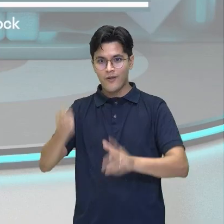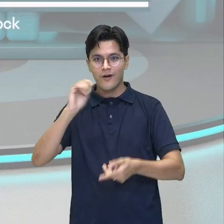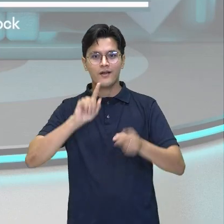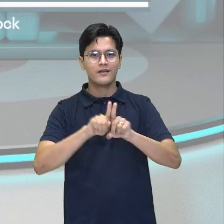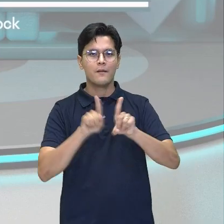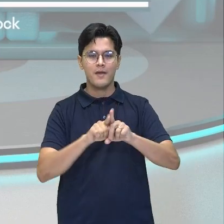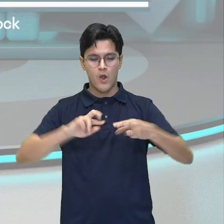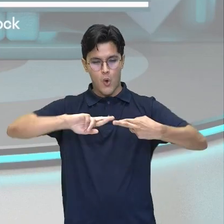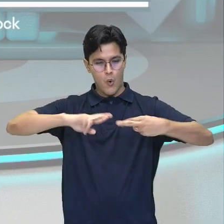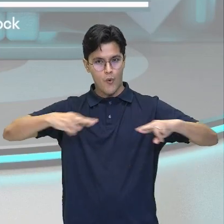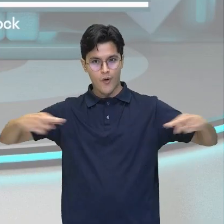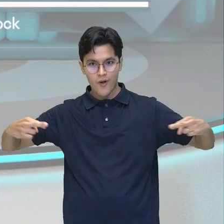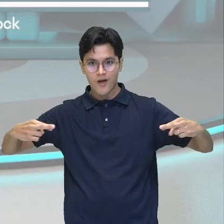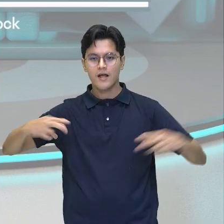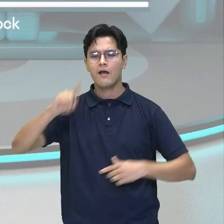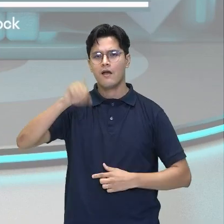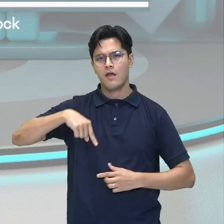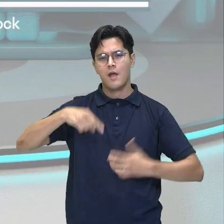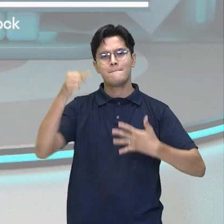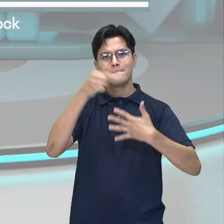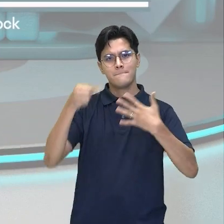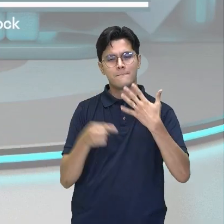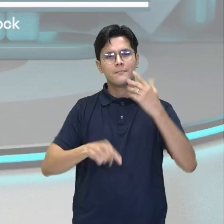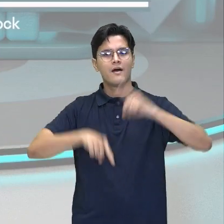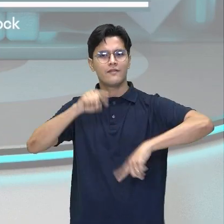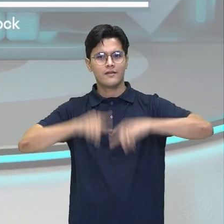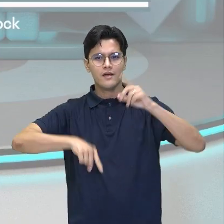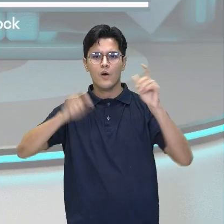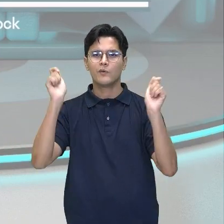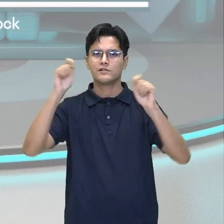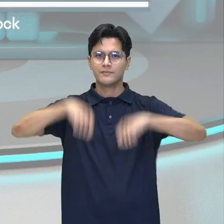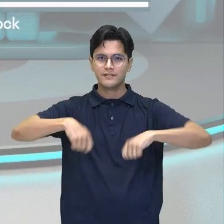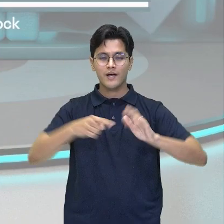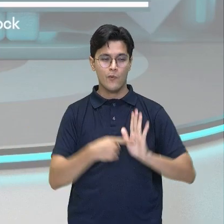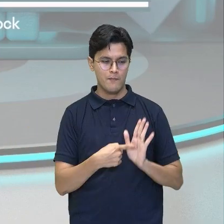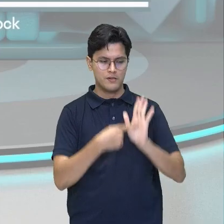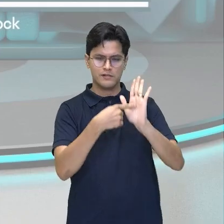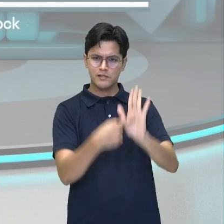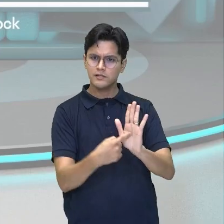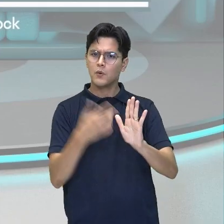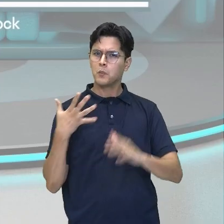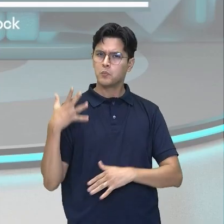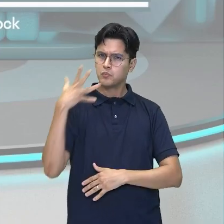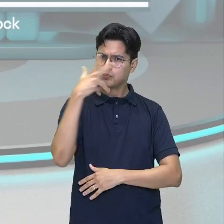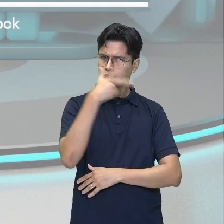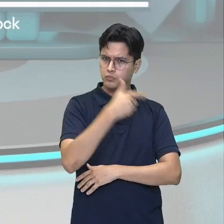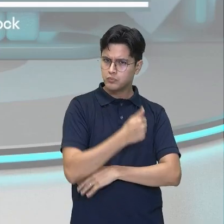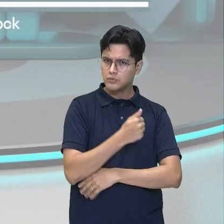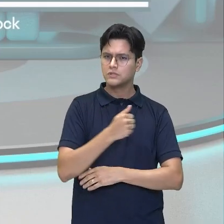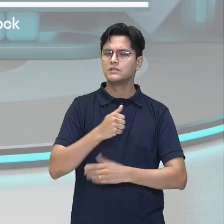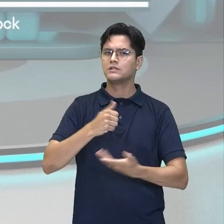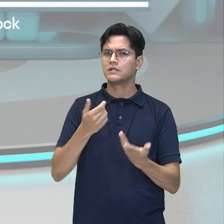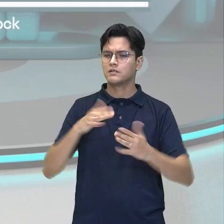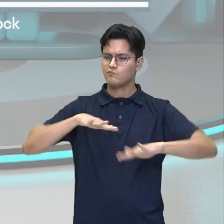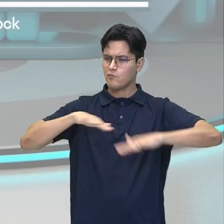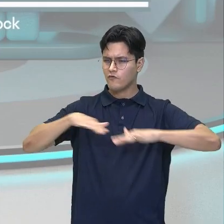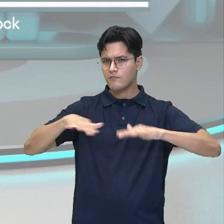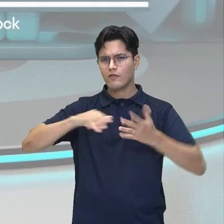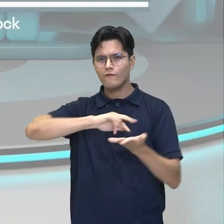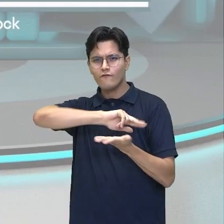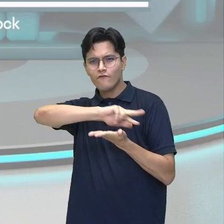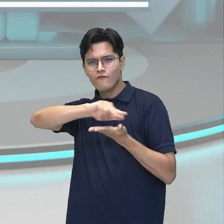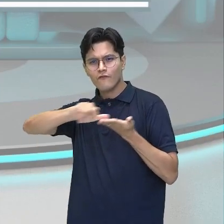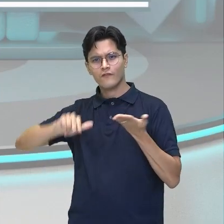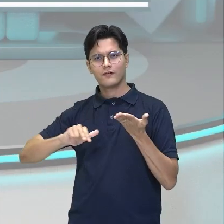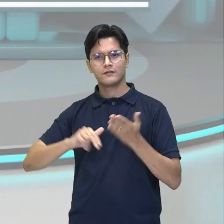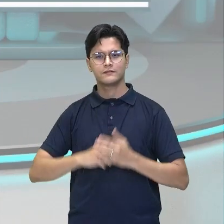ali que vão proporcionar uma apresentação muito mais bonita e muito mais rica de movimentos, tá bom?